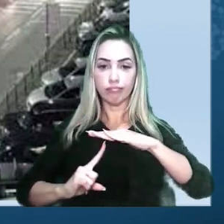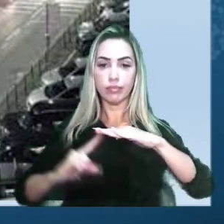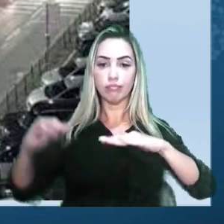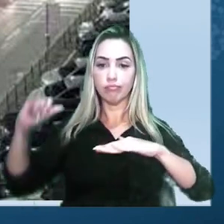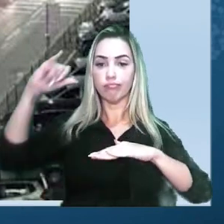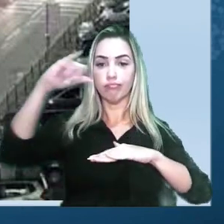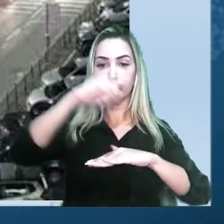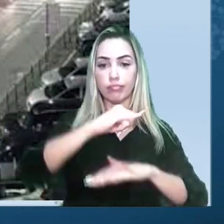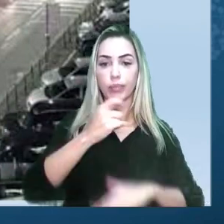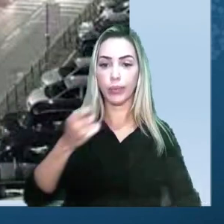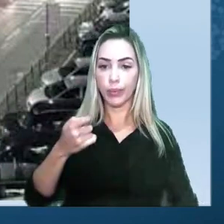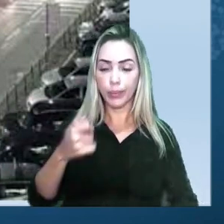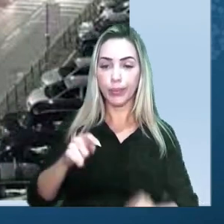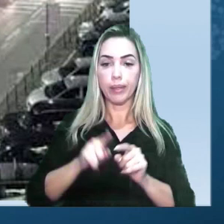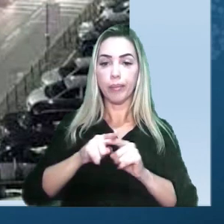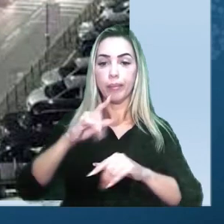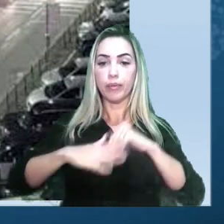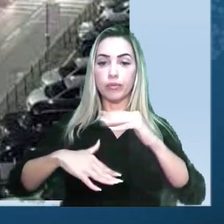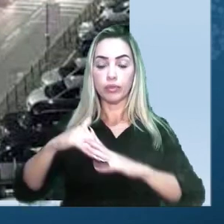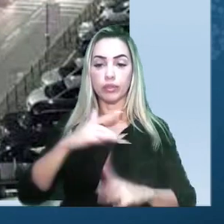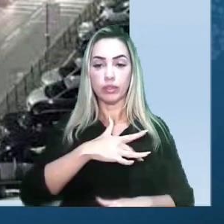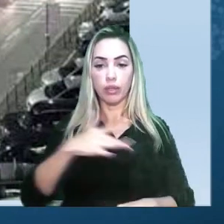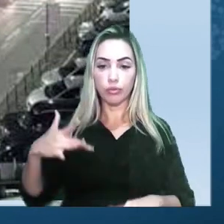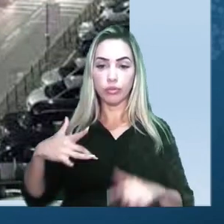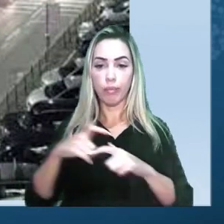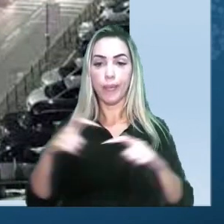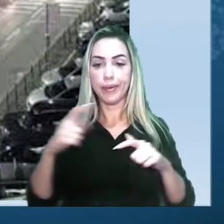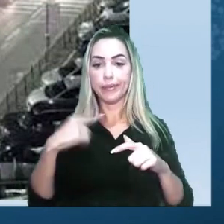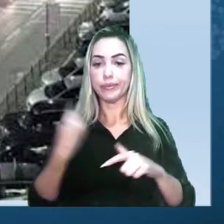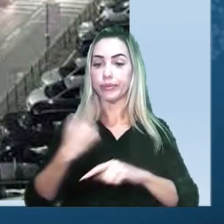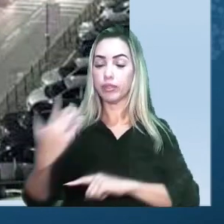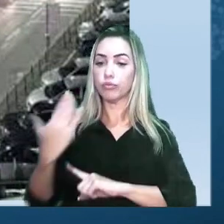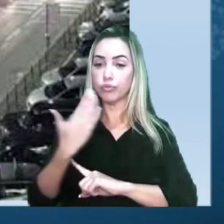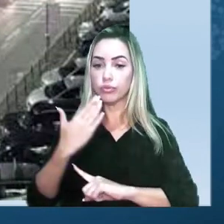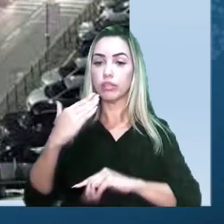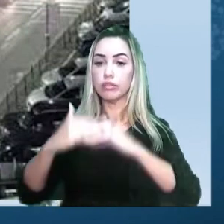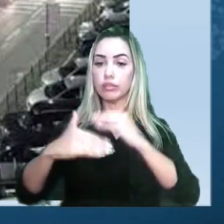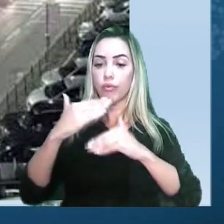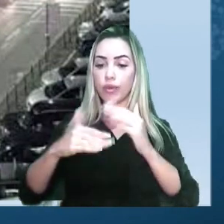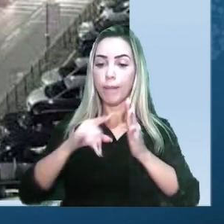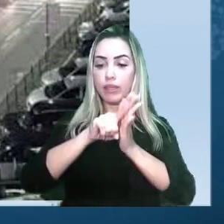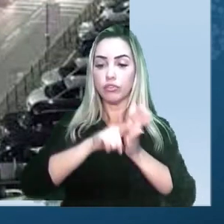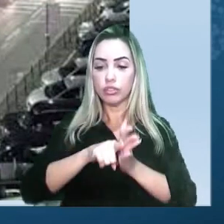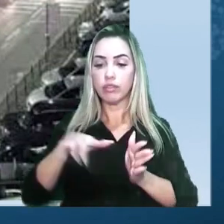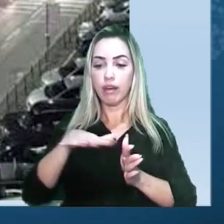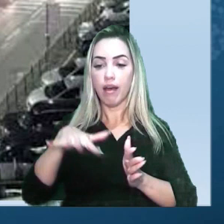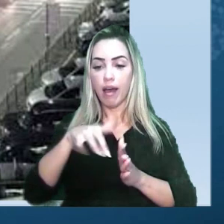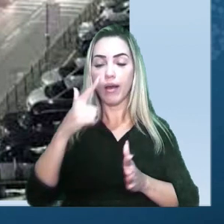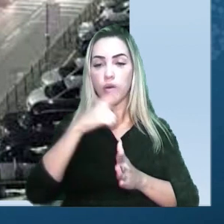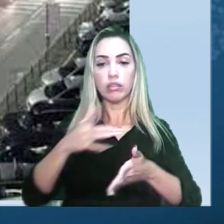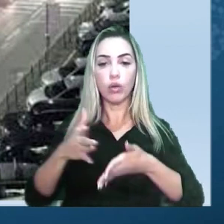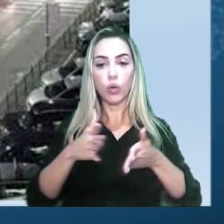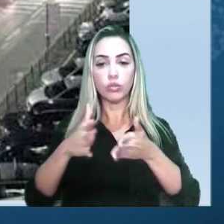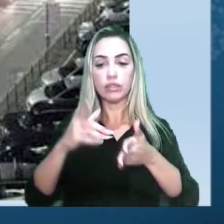e os profissionais de saúde, que em geral nos ajudam a desenvolver a pesquisa clínica, a conduzir a pesquisa clínica, estavam